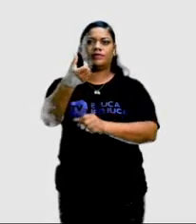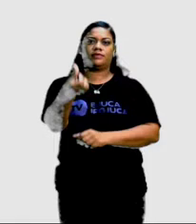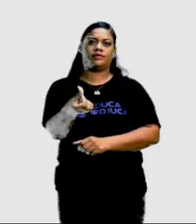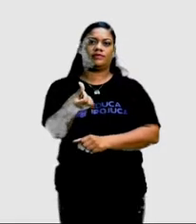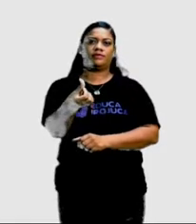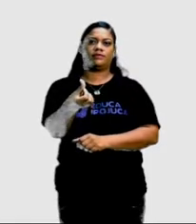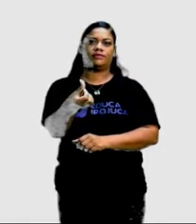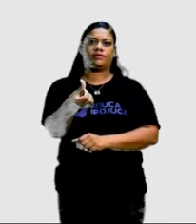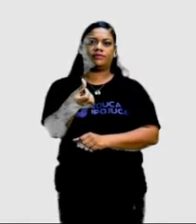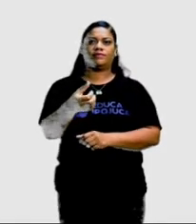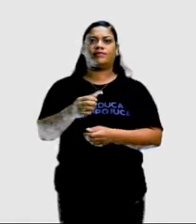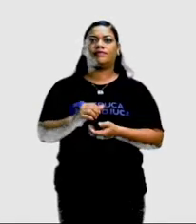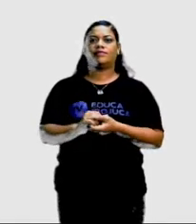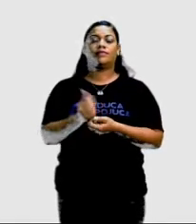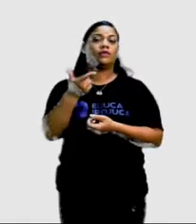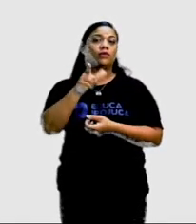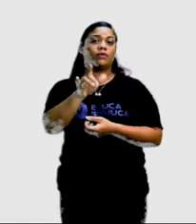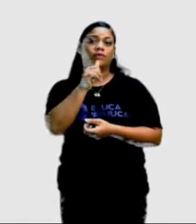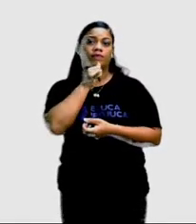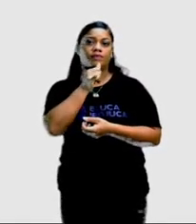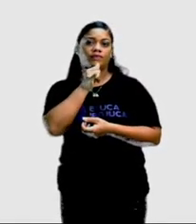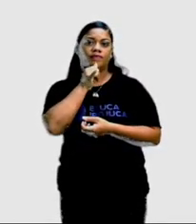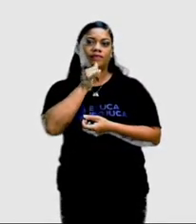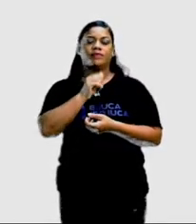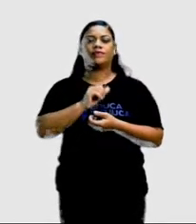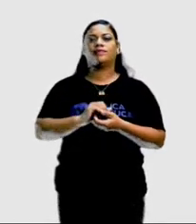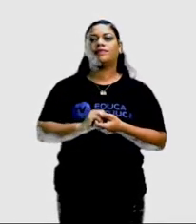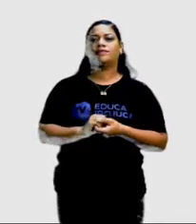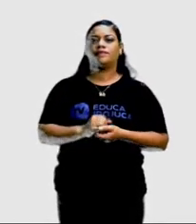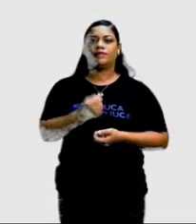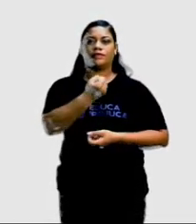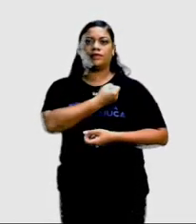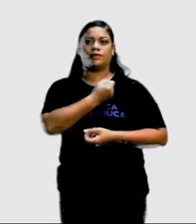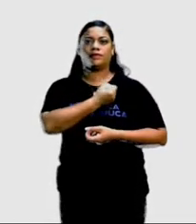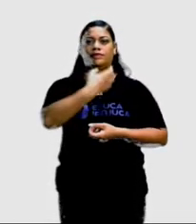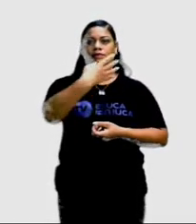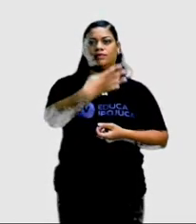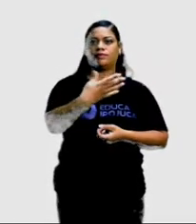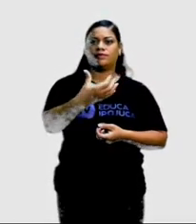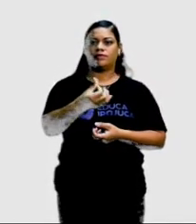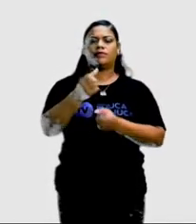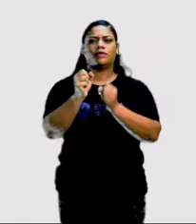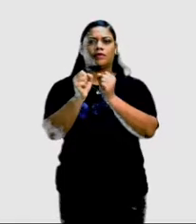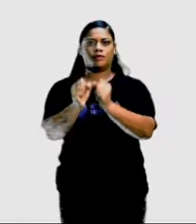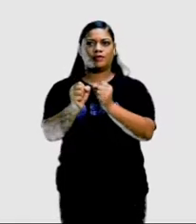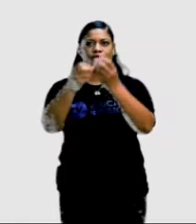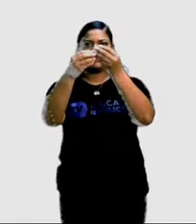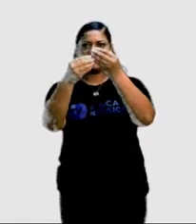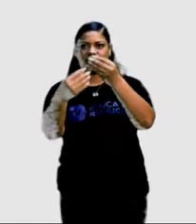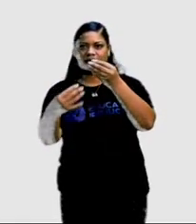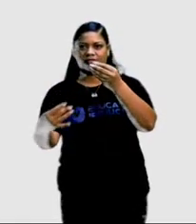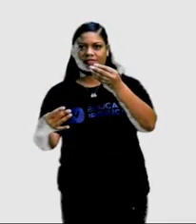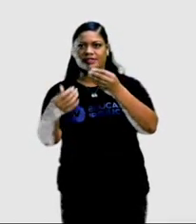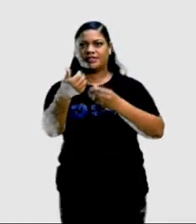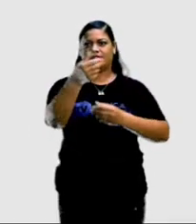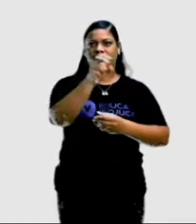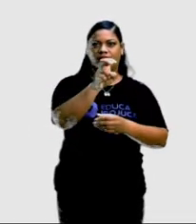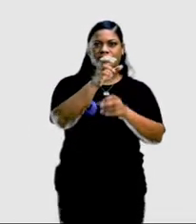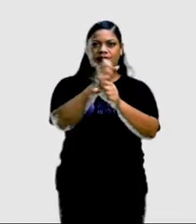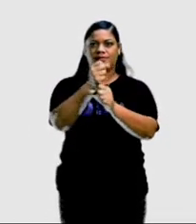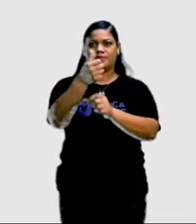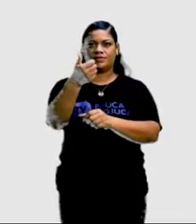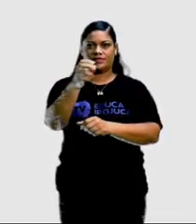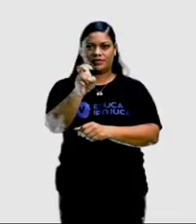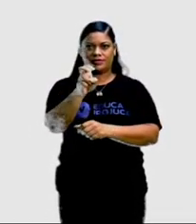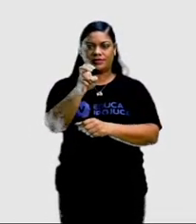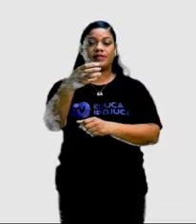6. Um outro exemplo é que o número 46 pode ser decomposto em 15 mais 15,